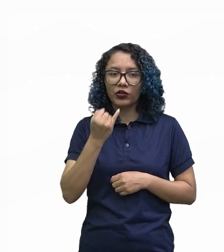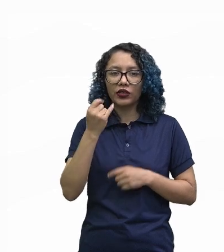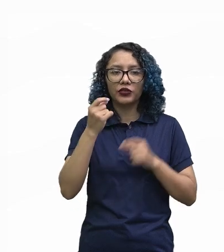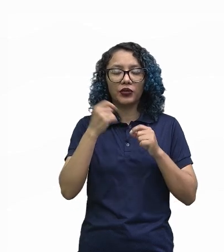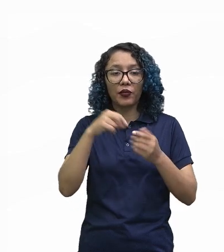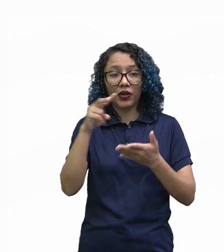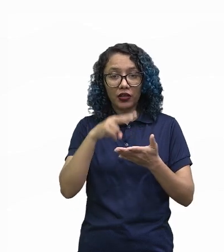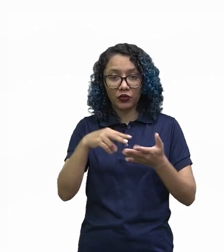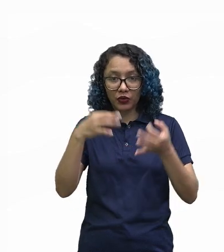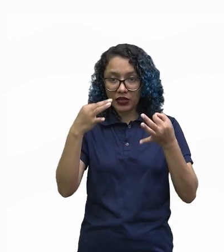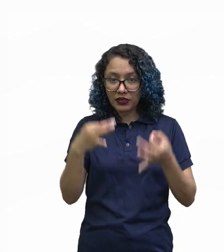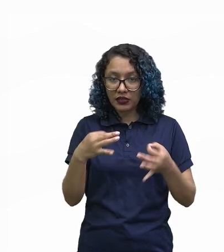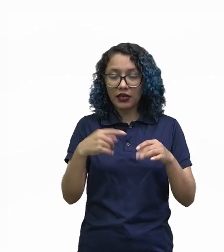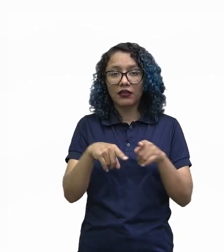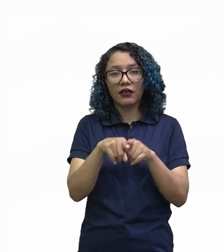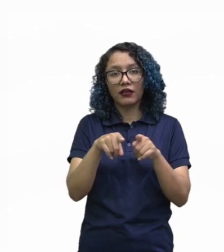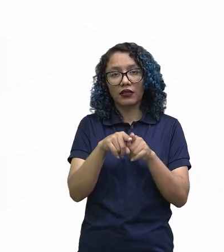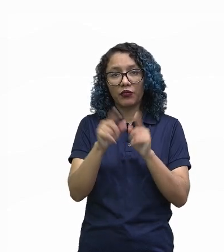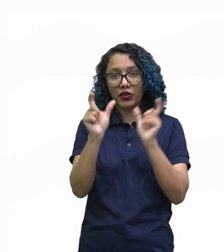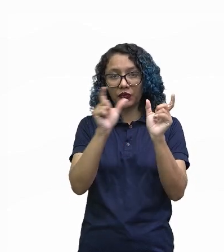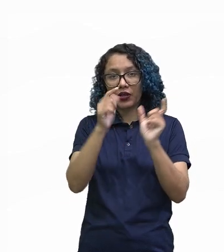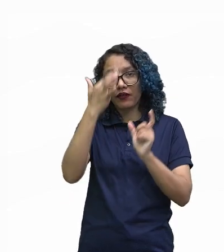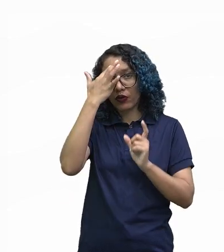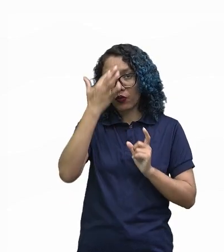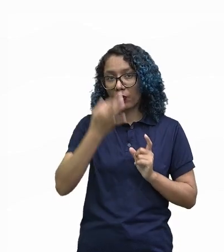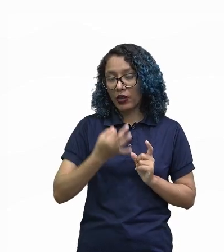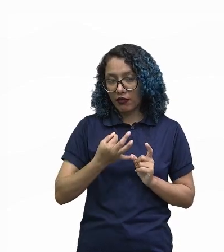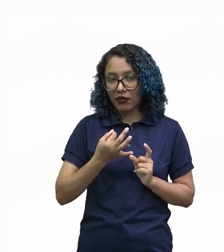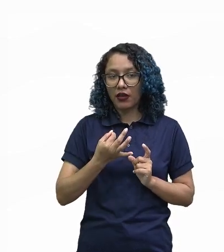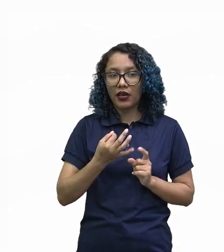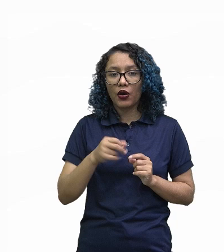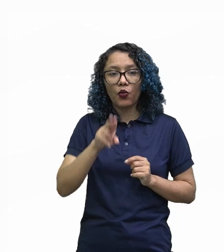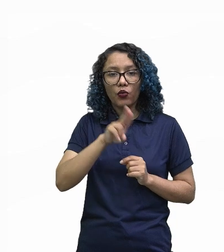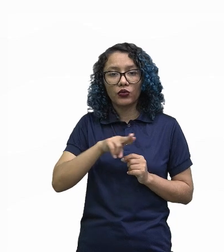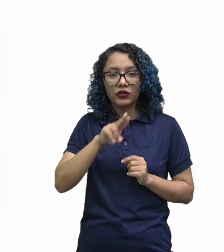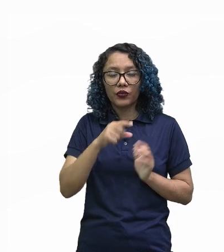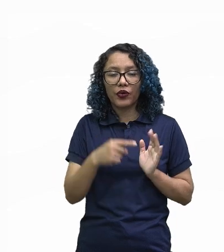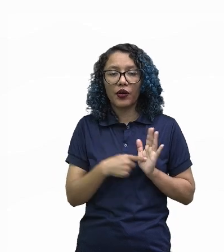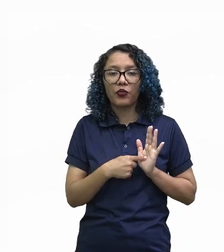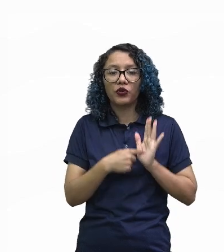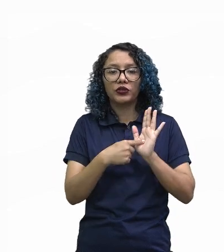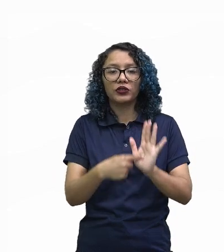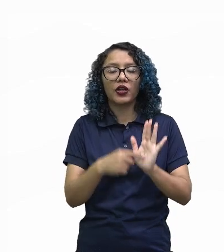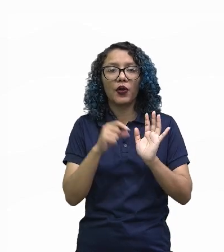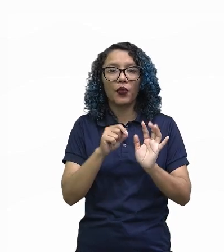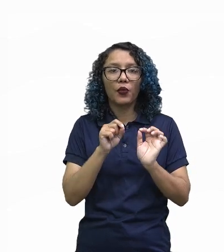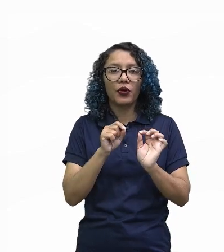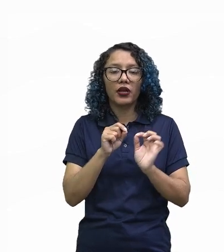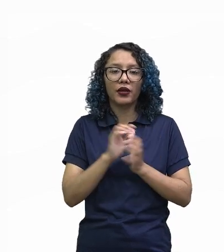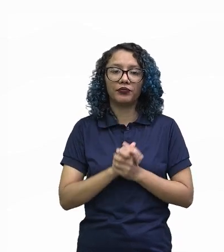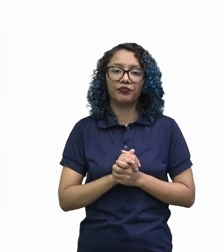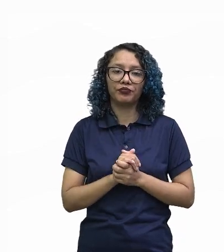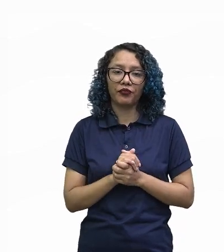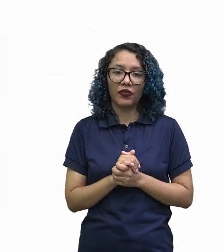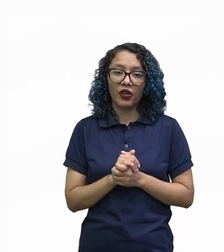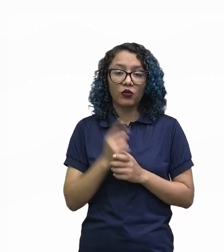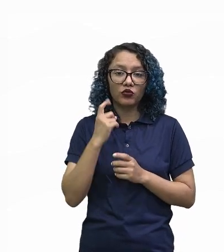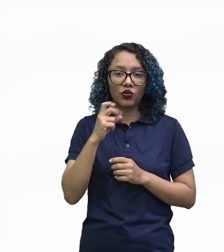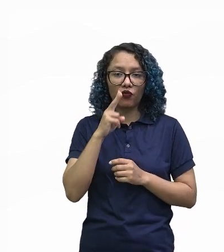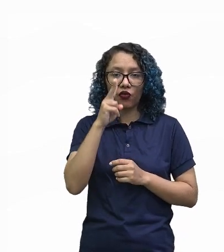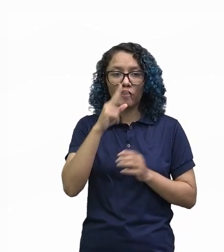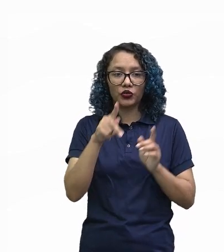leitura e compreensão das palavras. Ela é usada para marcar a tonicidade das sílabas e indicar